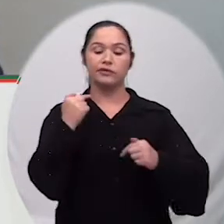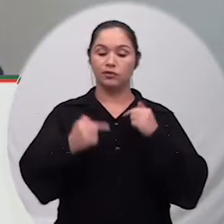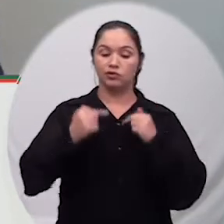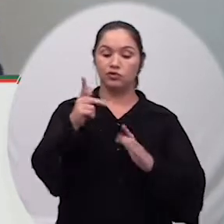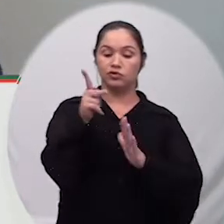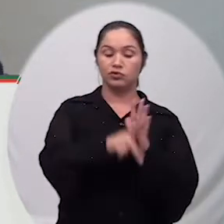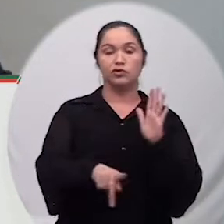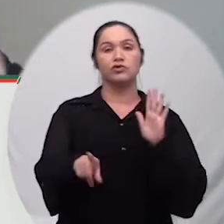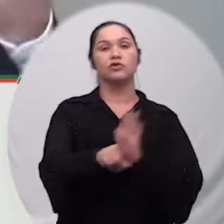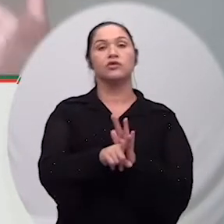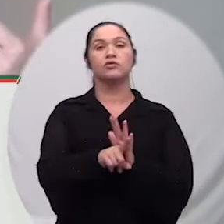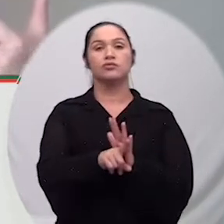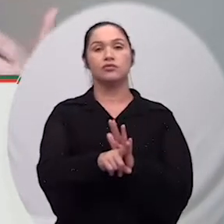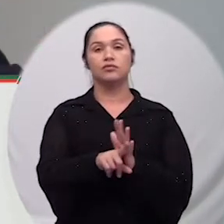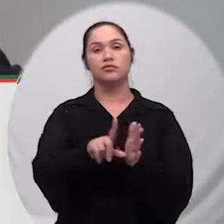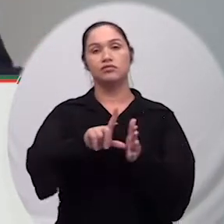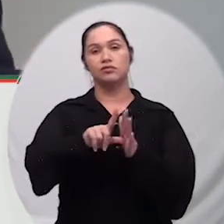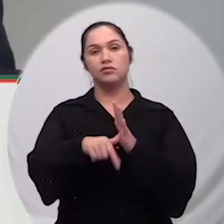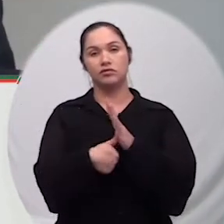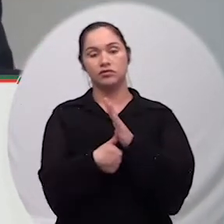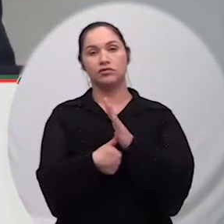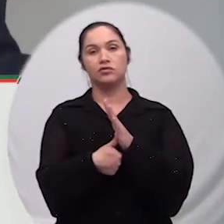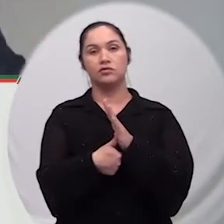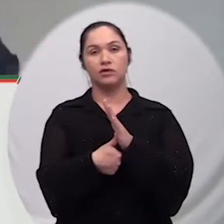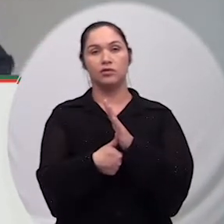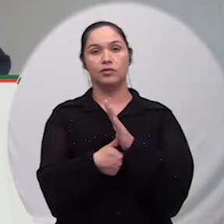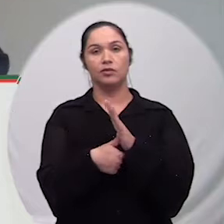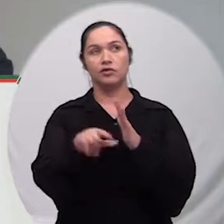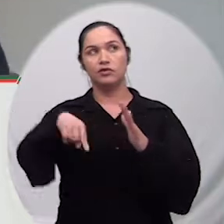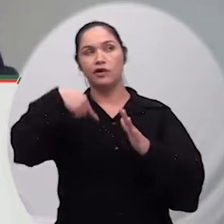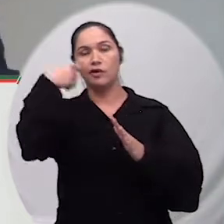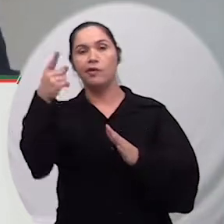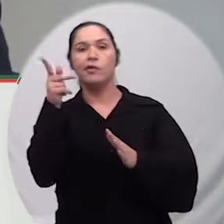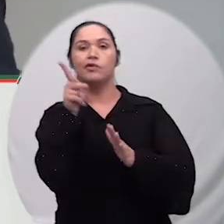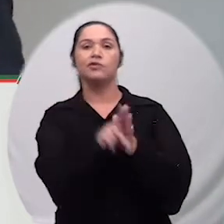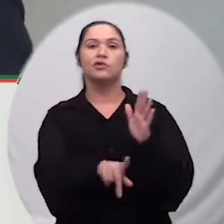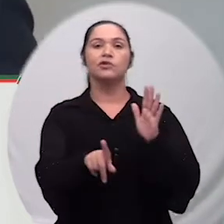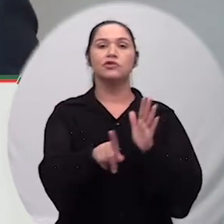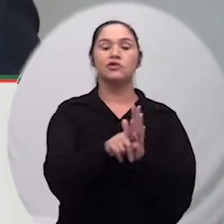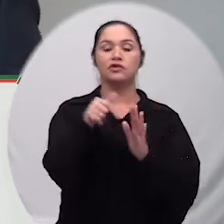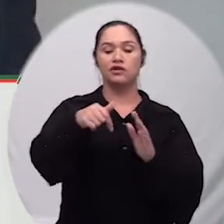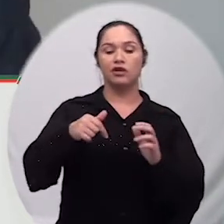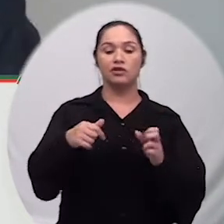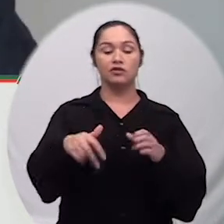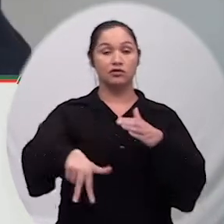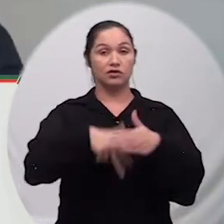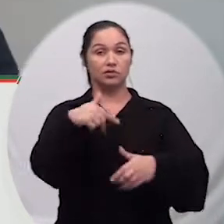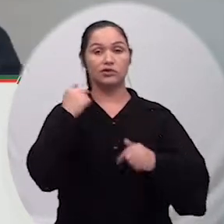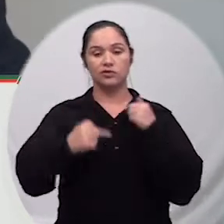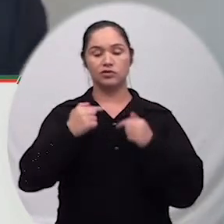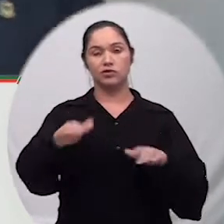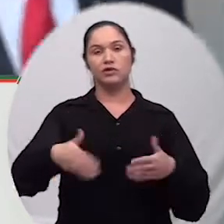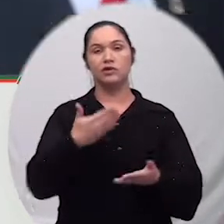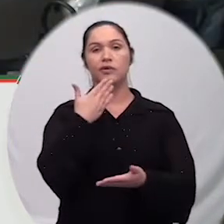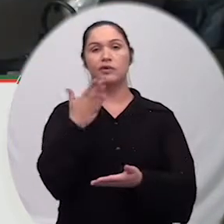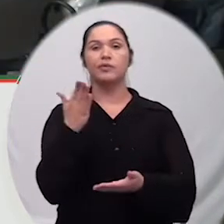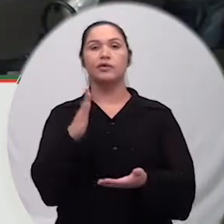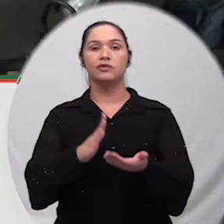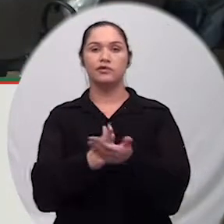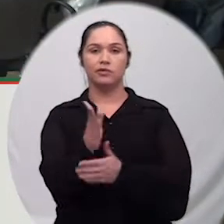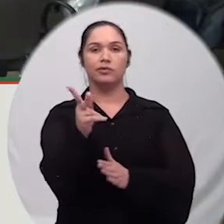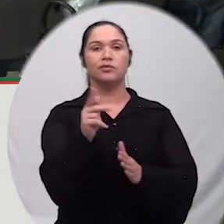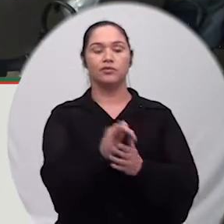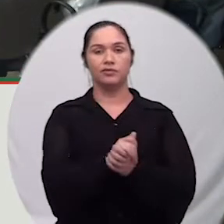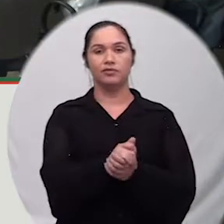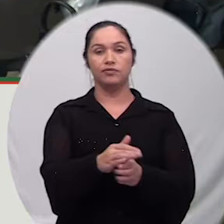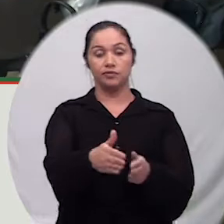projeto, né, depois eu volto, que tem projeto tramitando que vai estar caindo neste assunto aqui. Muito obrigado e peço aprovação, senhor presidente. O